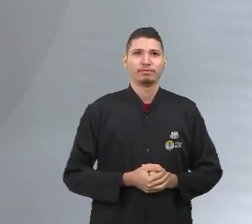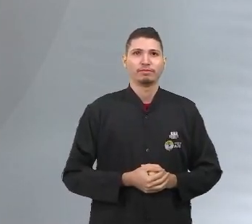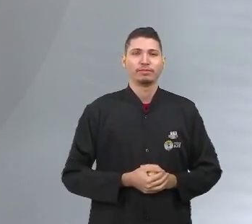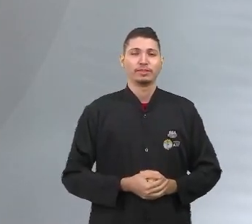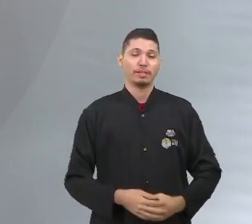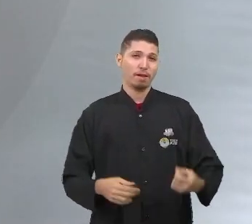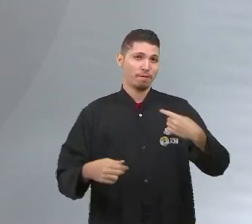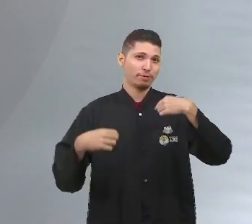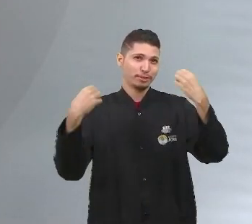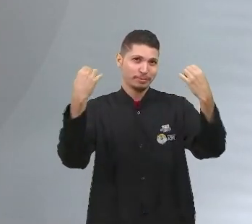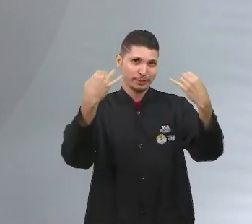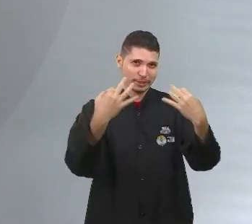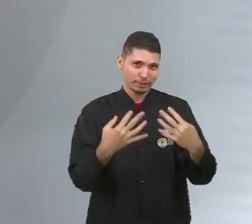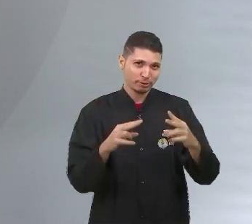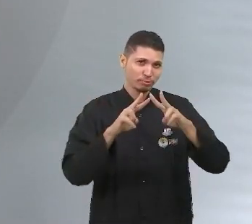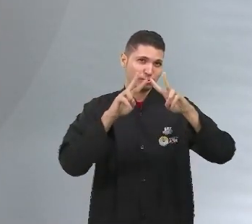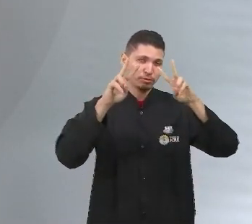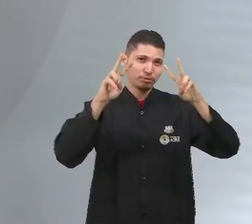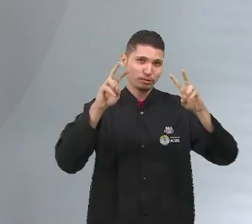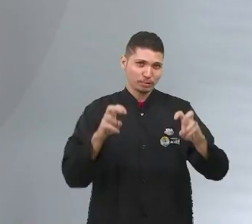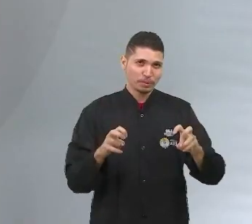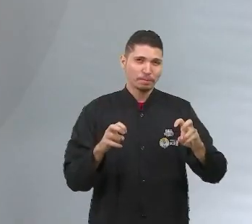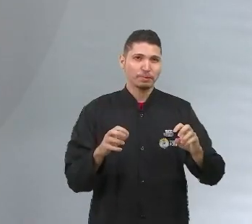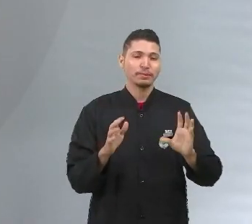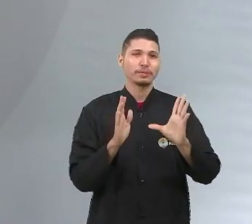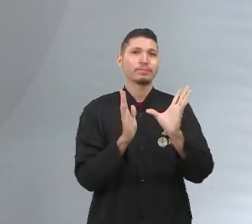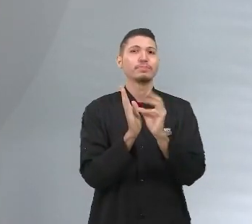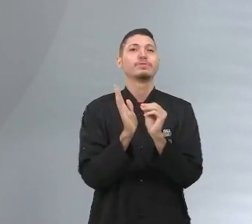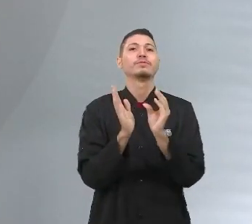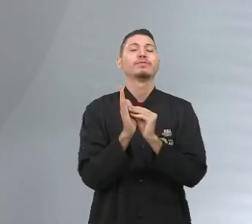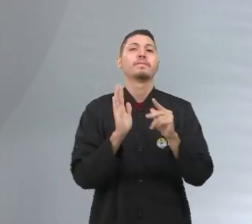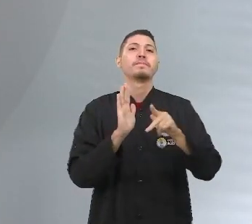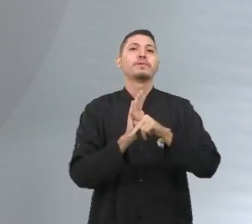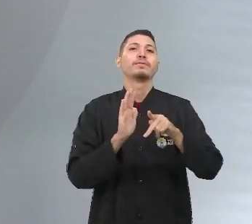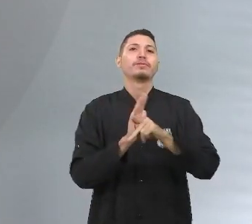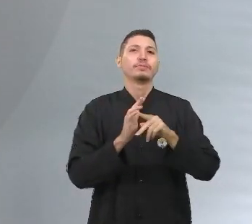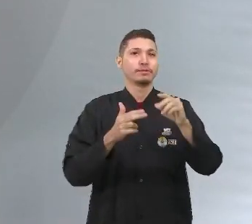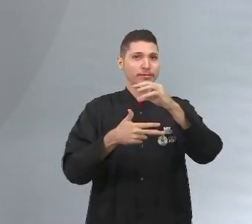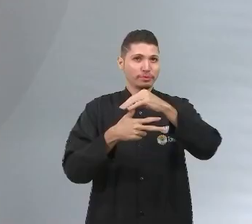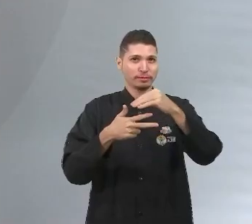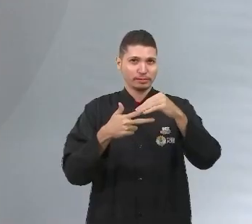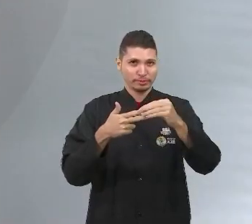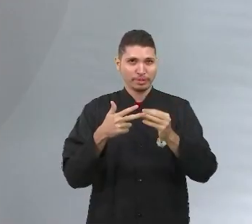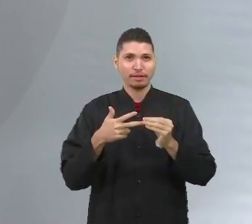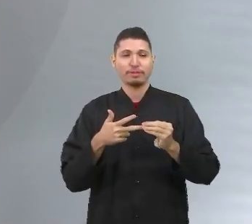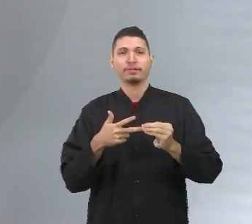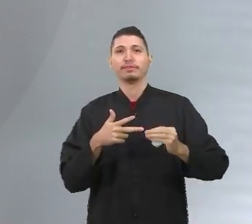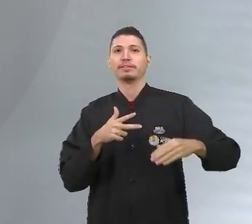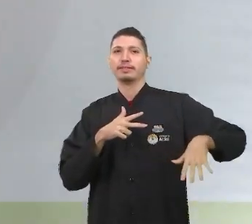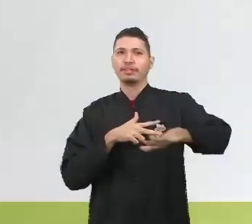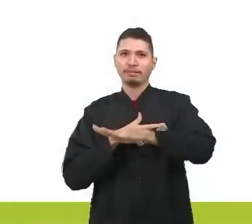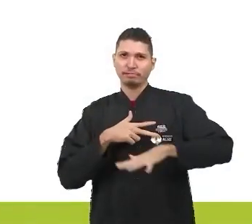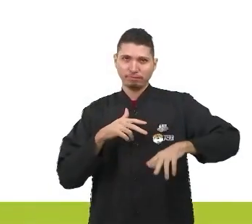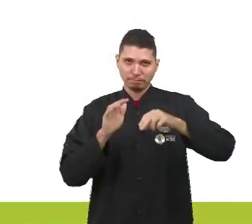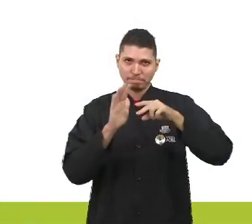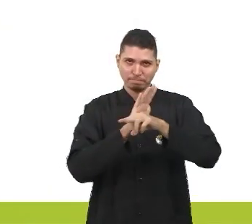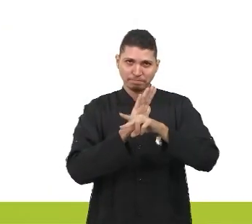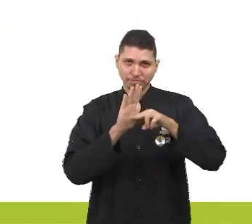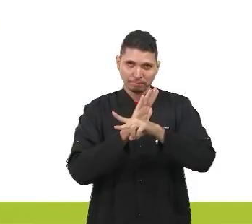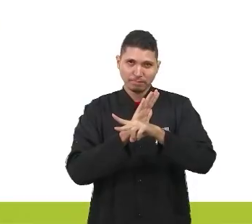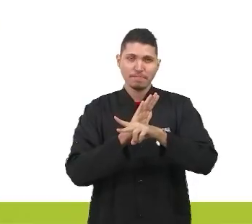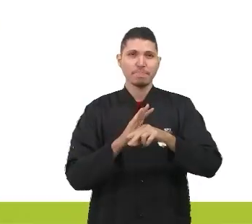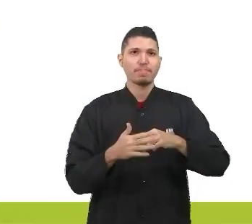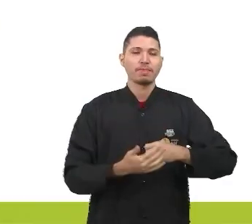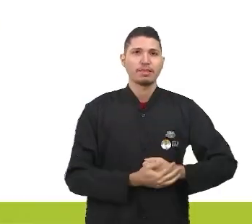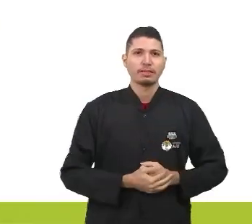as particularidades do Enem, em se tratando de Biologia, hein? Biologia. Ok. Pessoal, hoje nós vamos